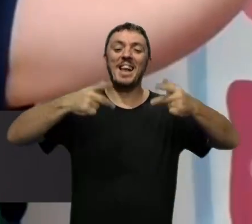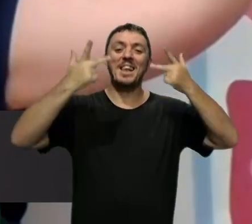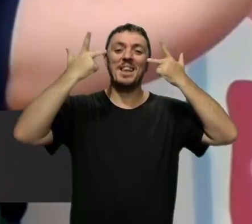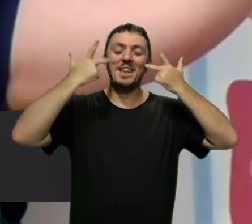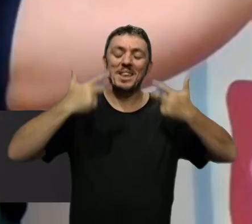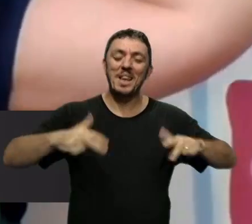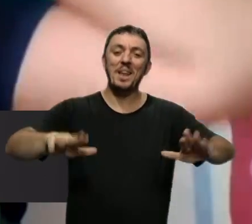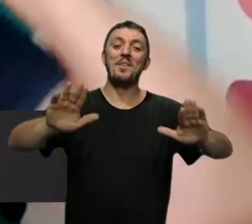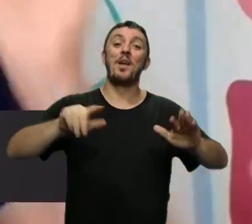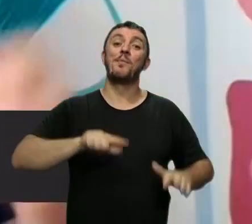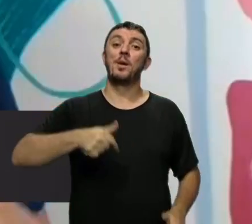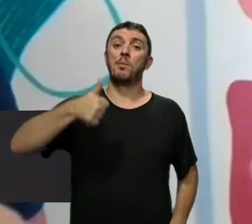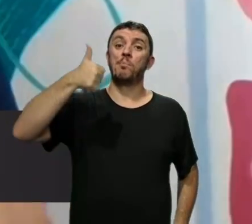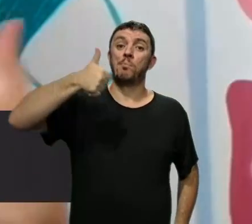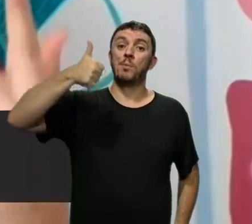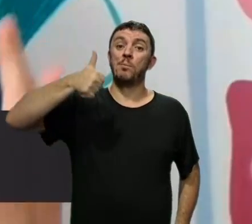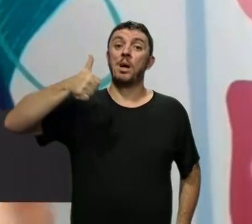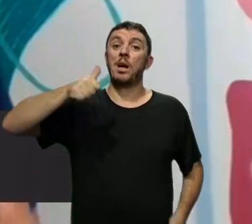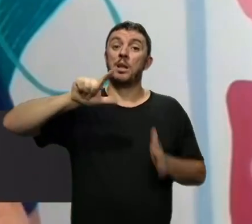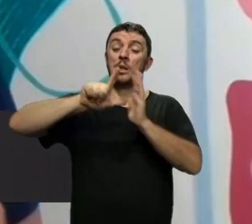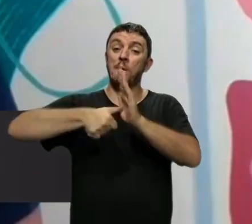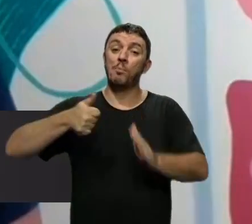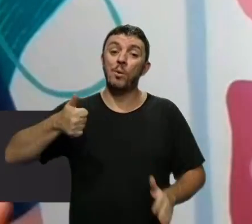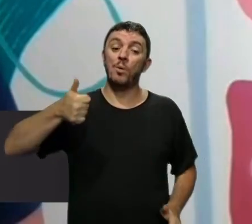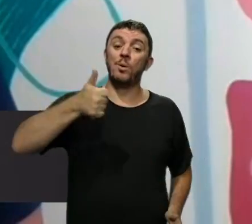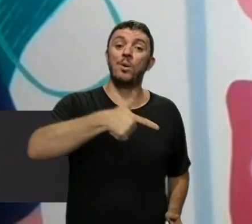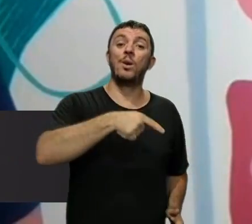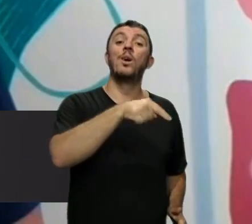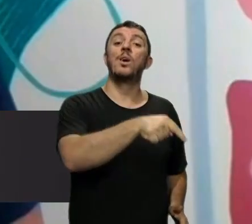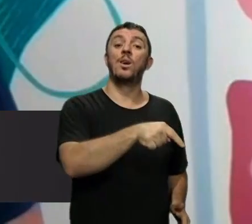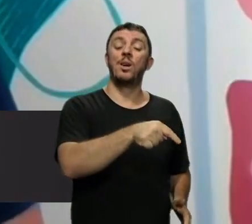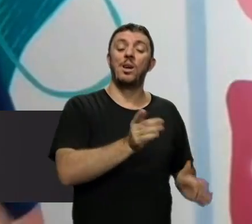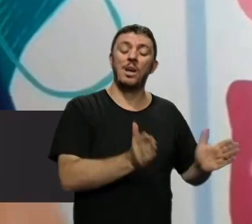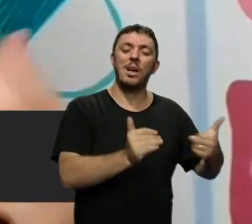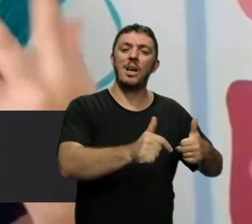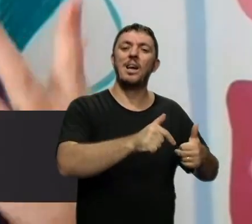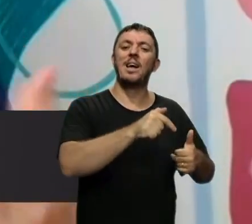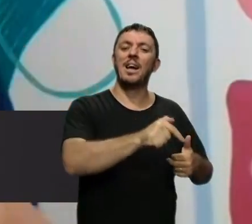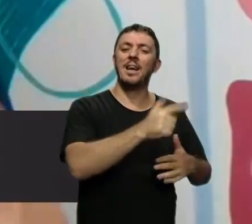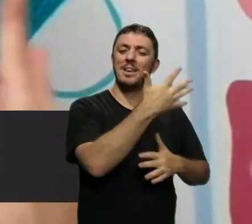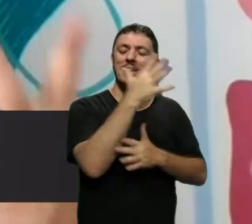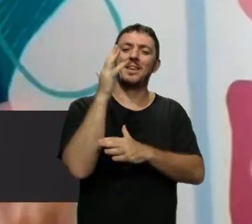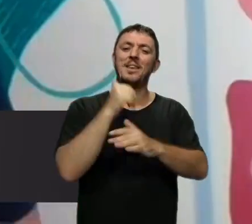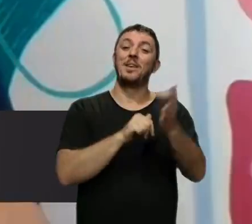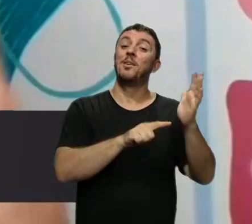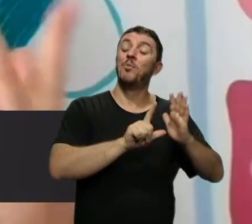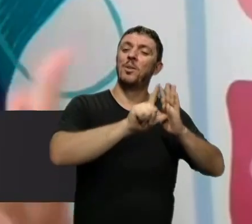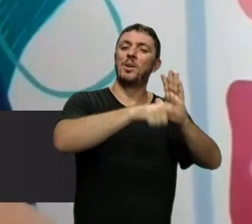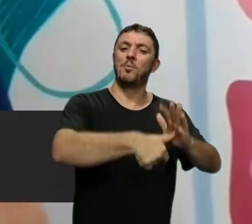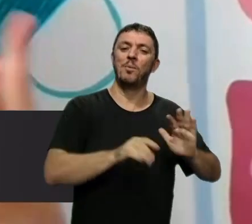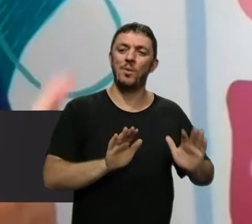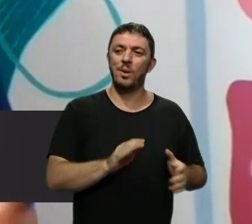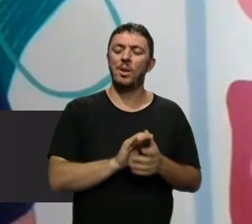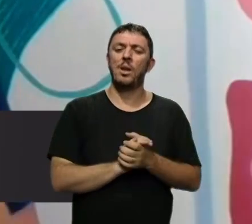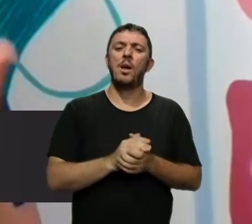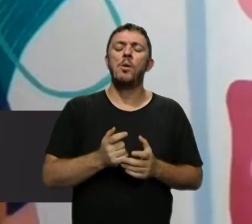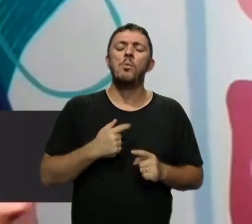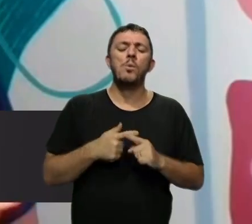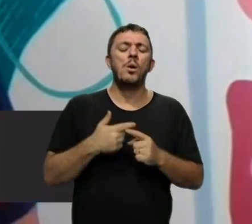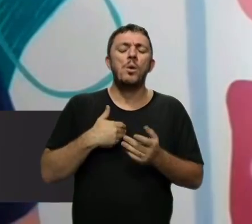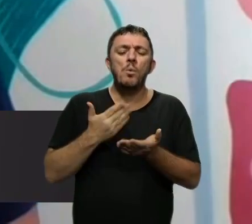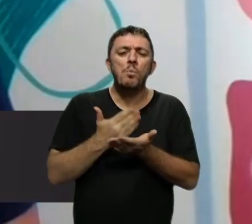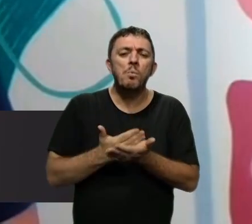das caixas da natureza, o Ser Criança Natural, ele nasceu porque eu comecei a estudar essa relação entre